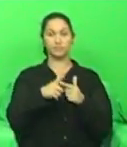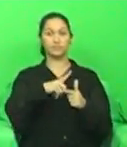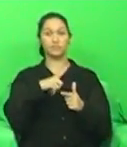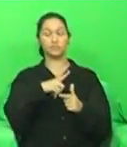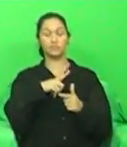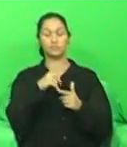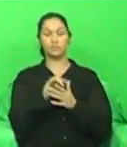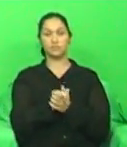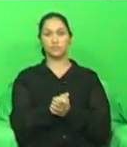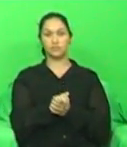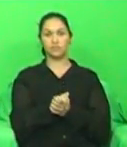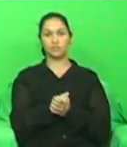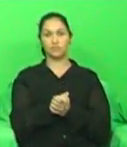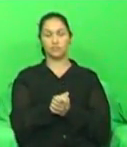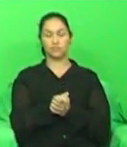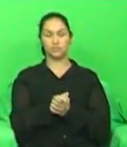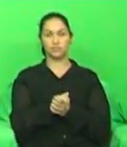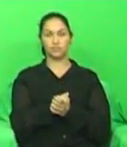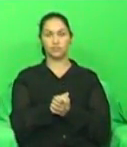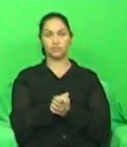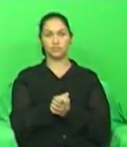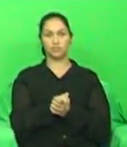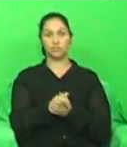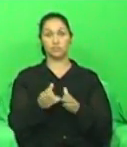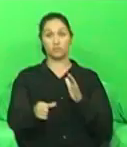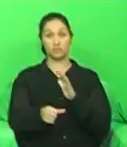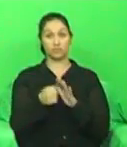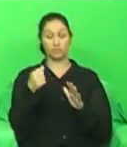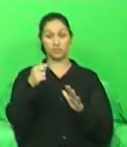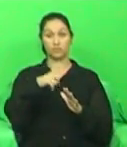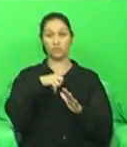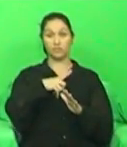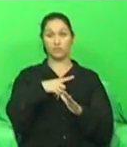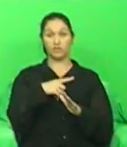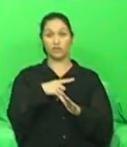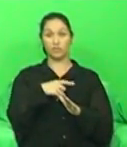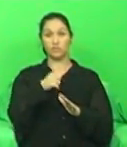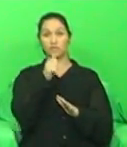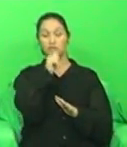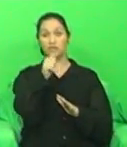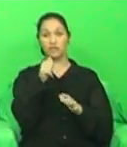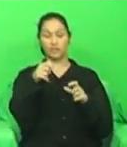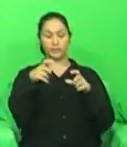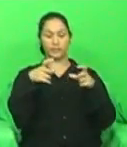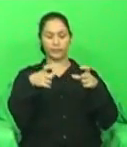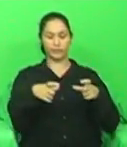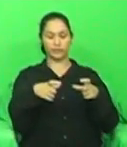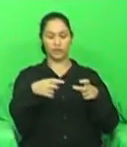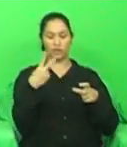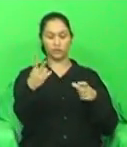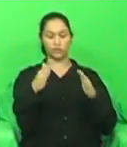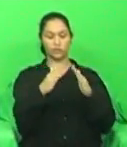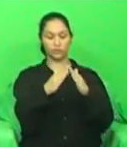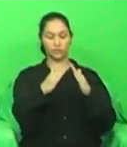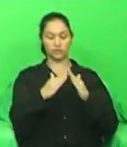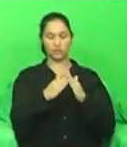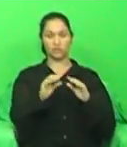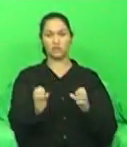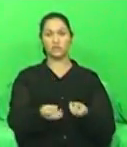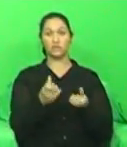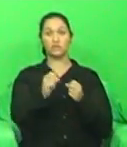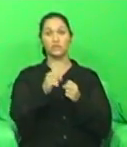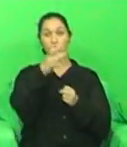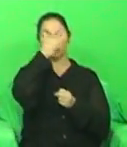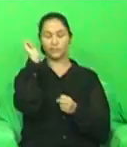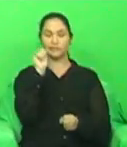casos em que existe em outras residências no mesmo local então isso tem causado e certo esse aborrecimento